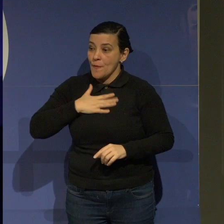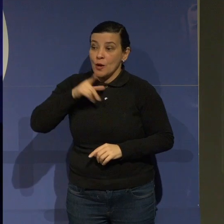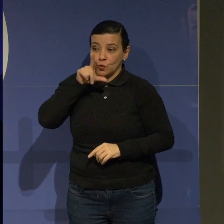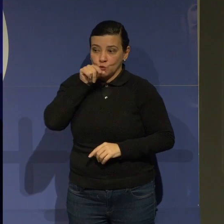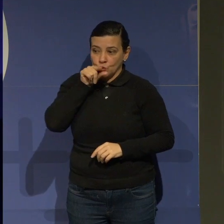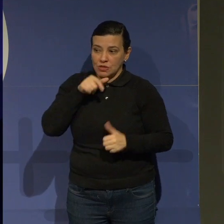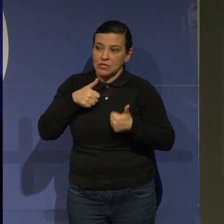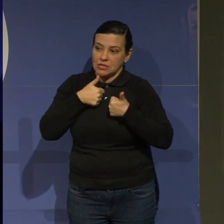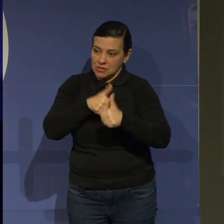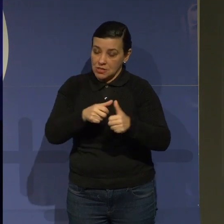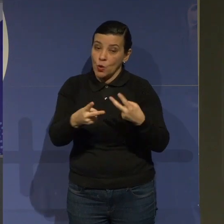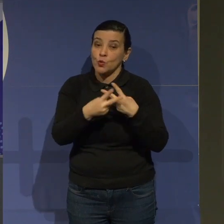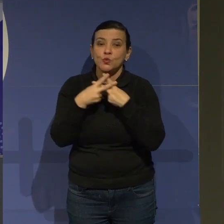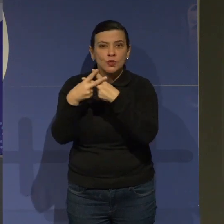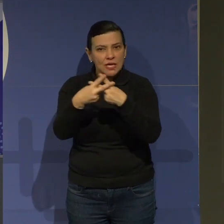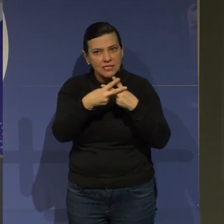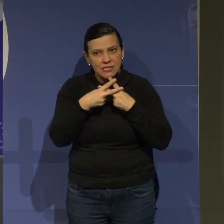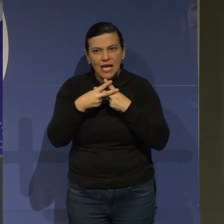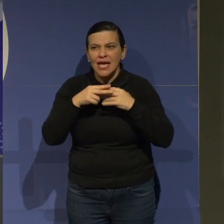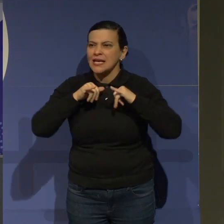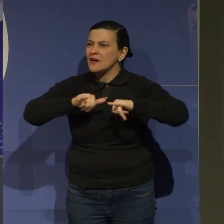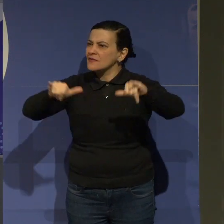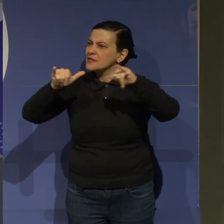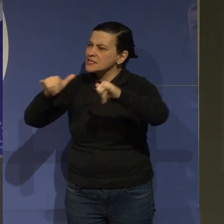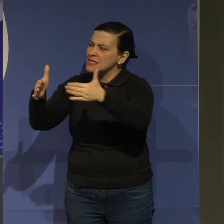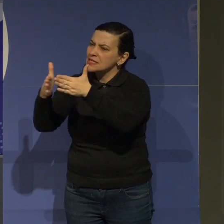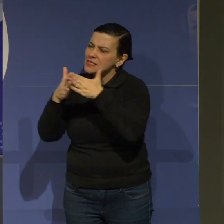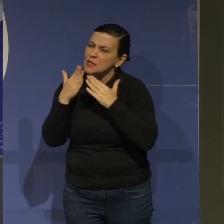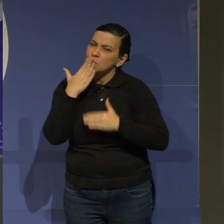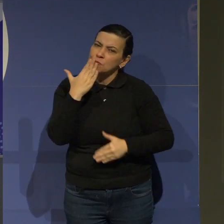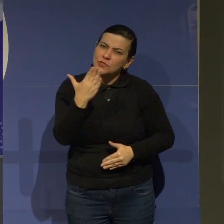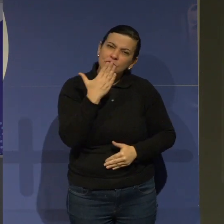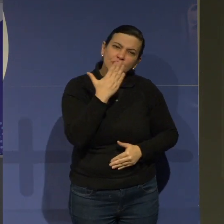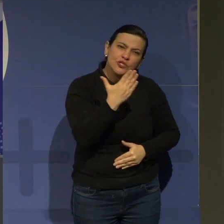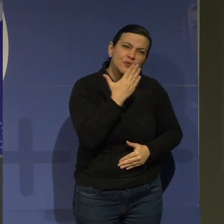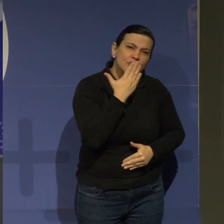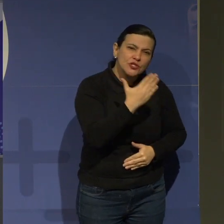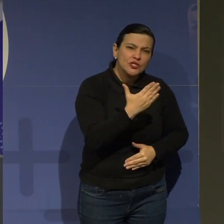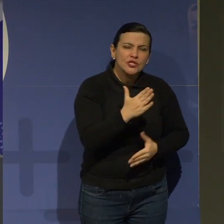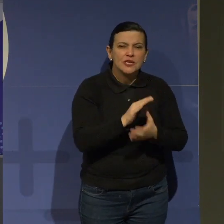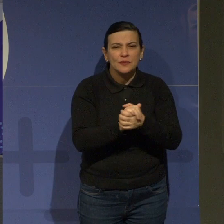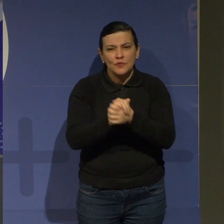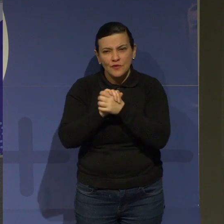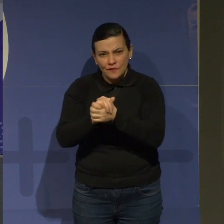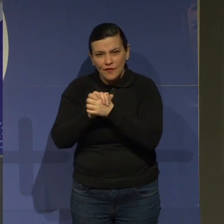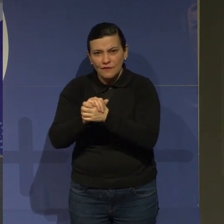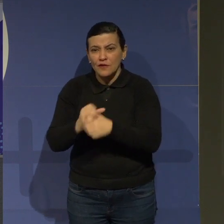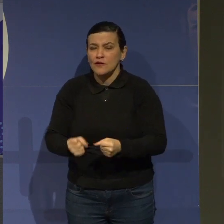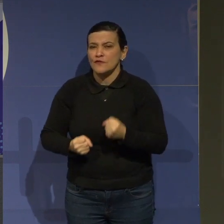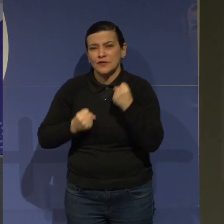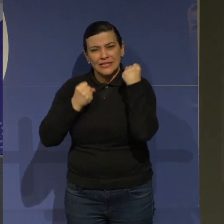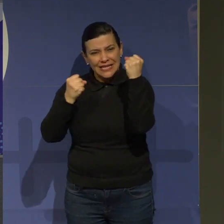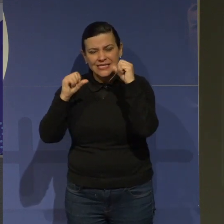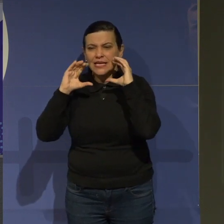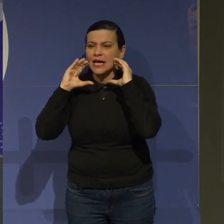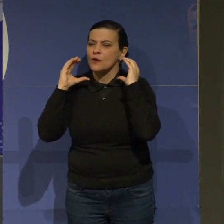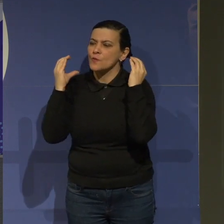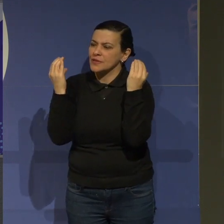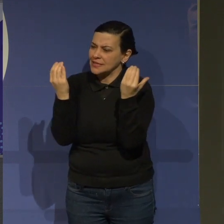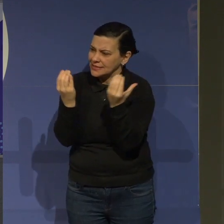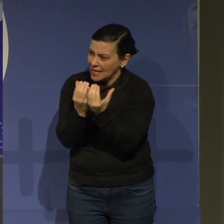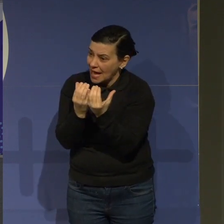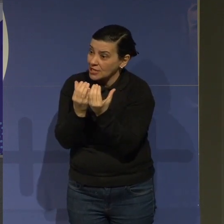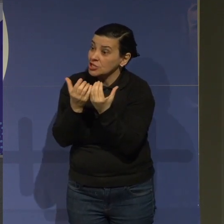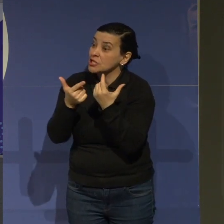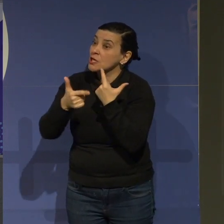usando essa hashtag para pedir para o Netflix, para fortalecer a comunidade, para fazer com que